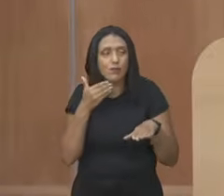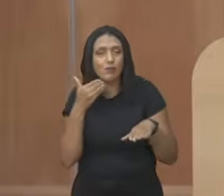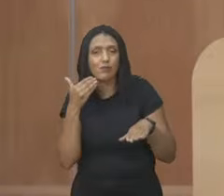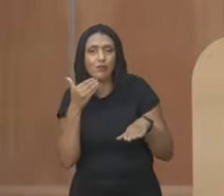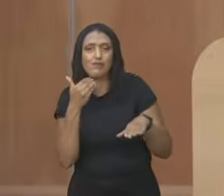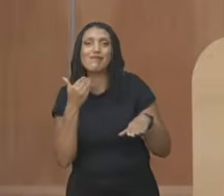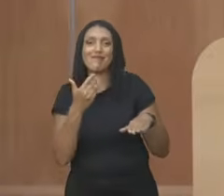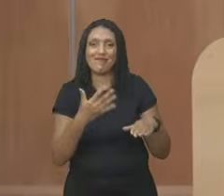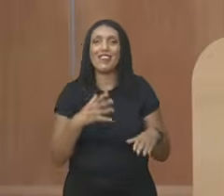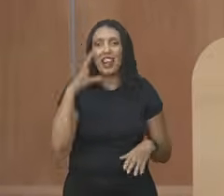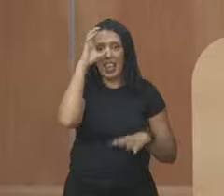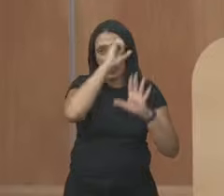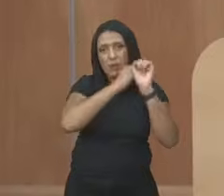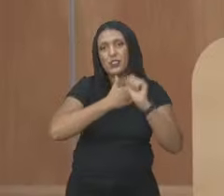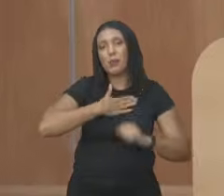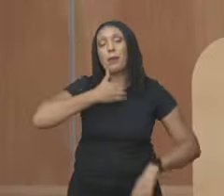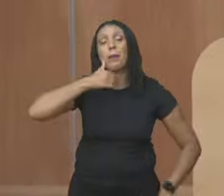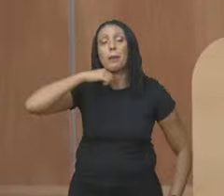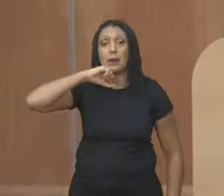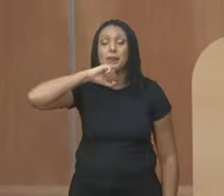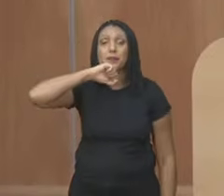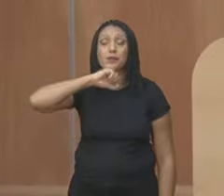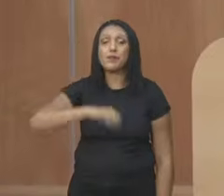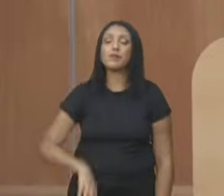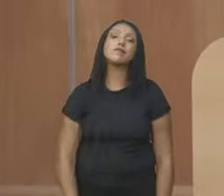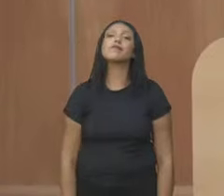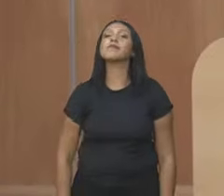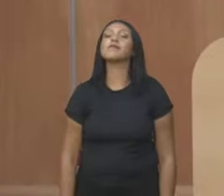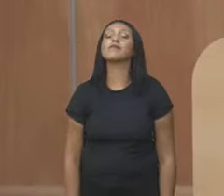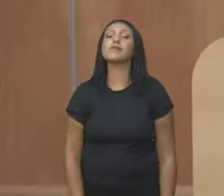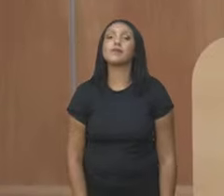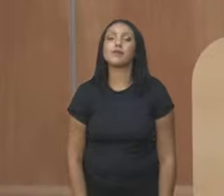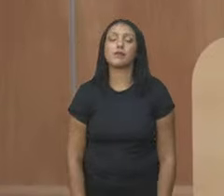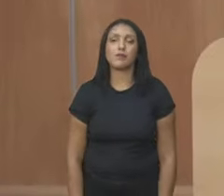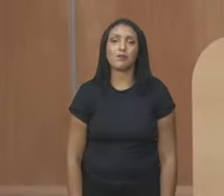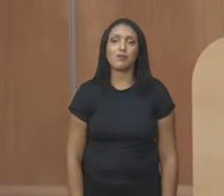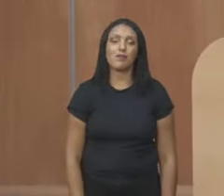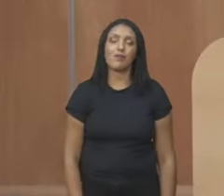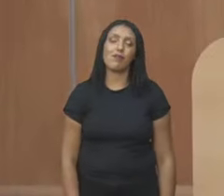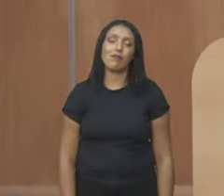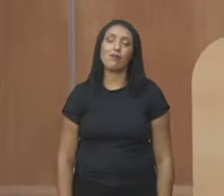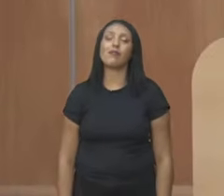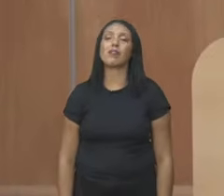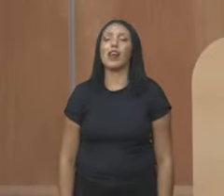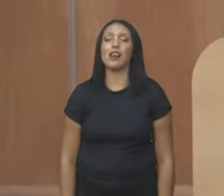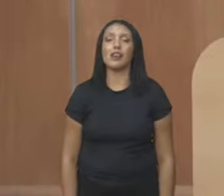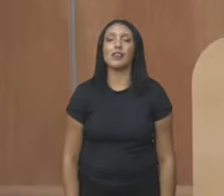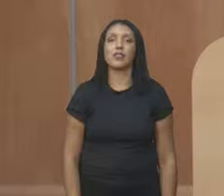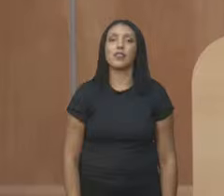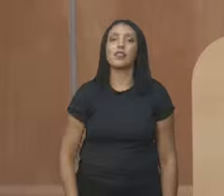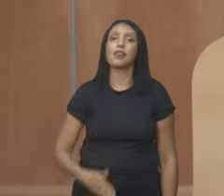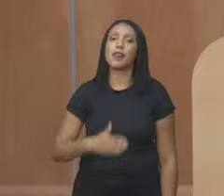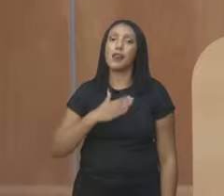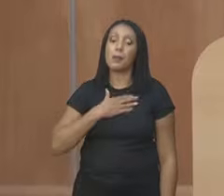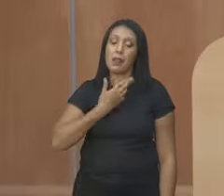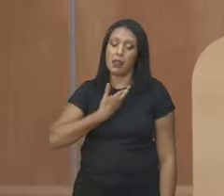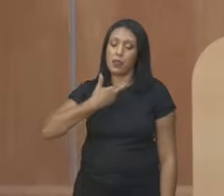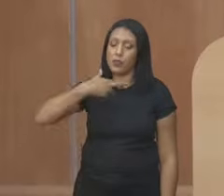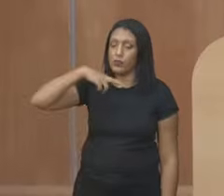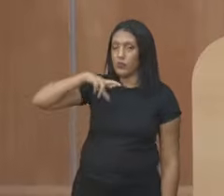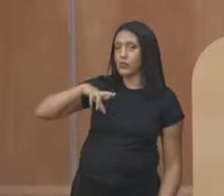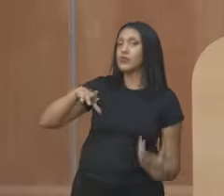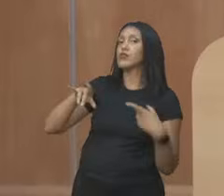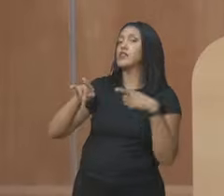minha mãe. E, contudo, ao meu ingressar, à minha renovação diante da minha religião e percebendo